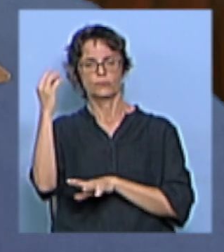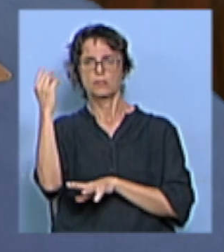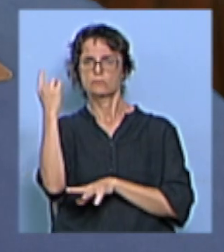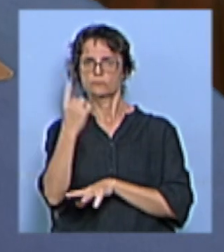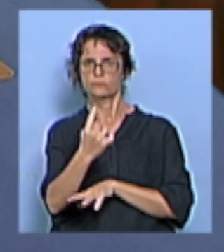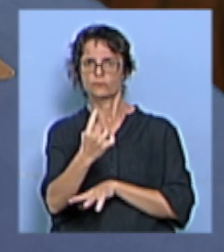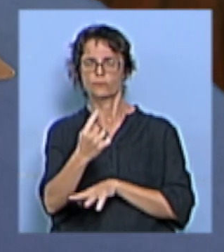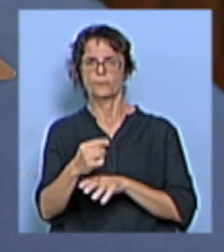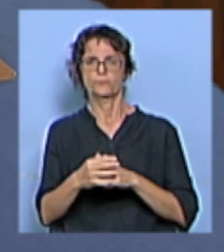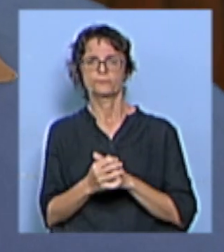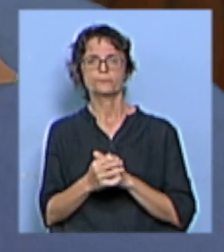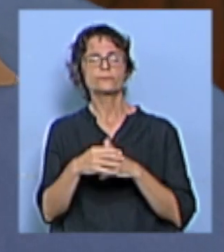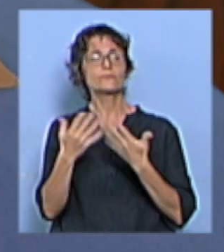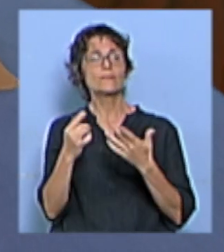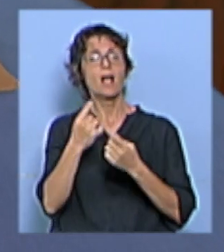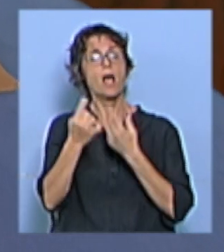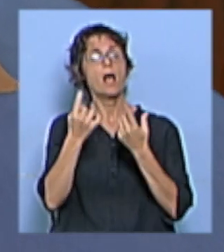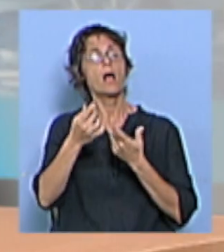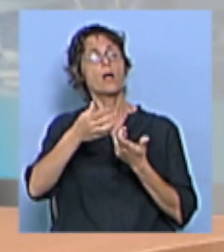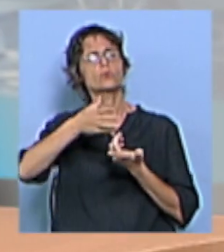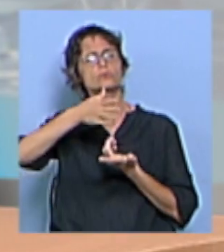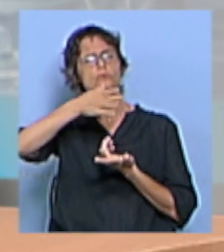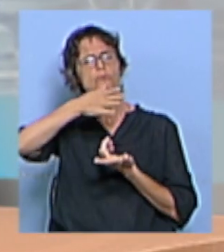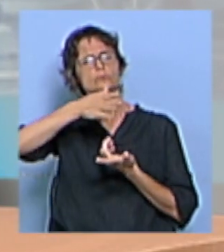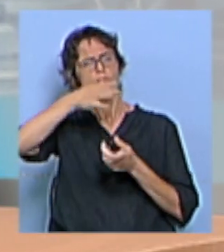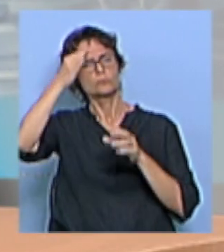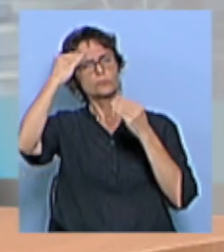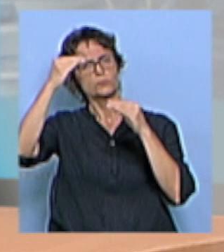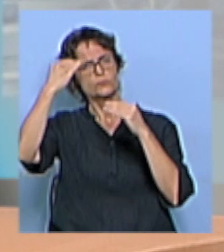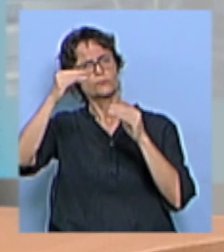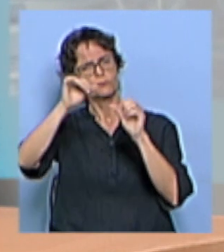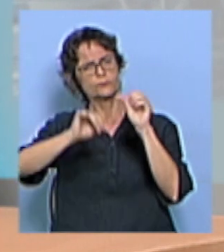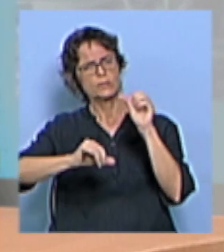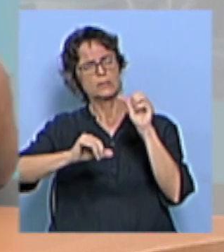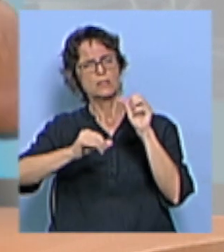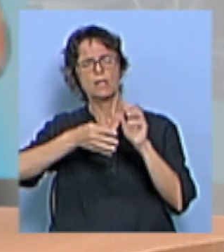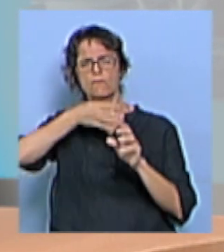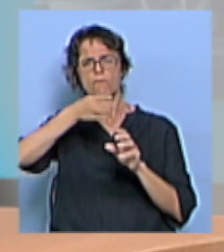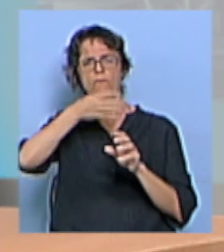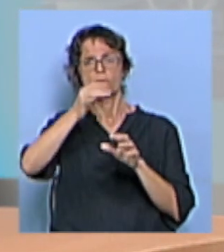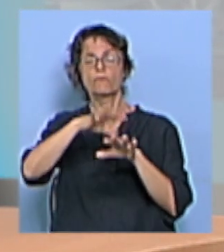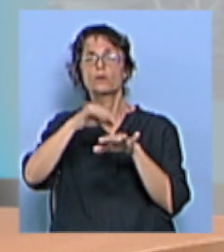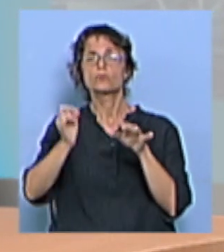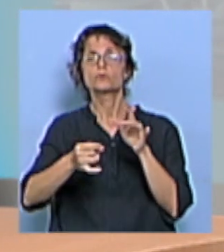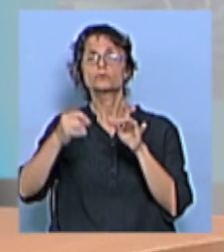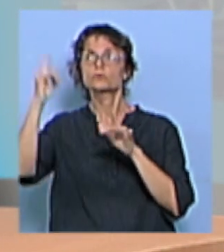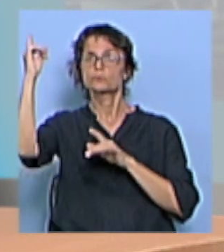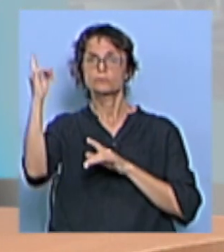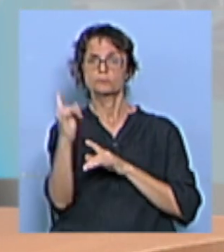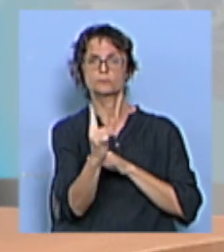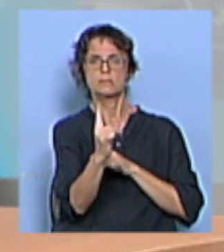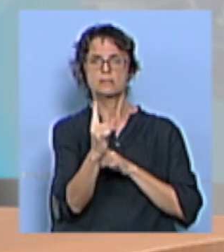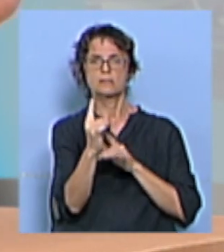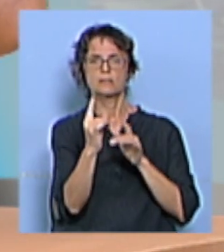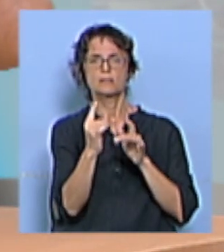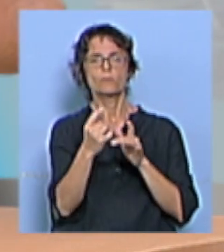Ezequiel ou Zacarias, falam de um Messias pacífico, montado num jumento,